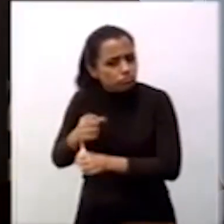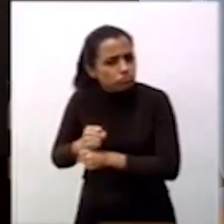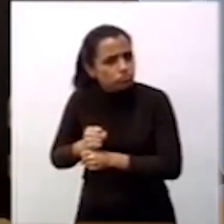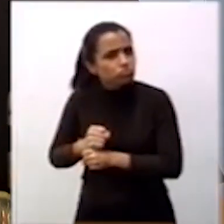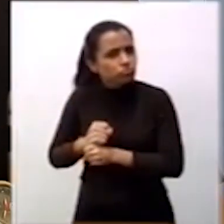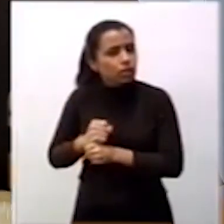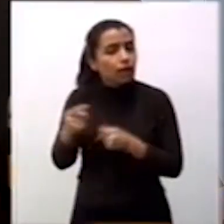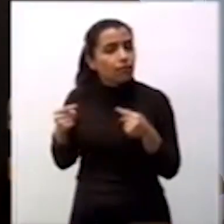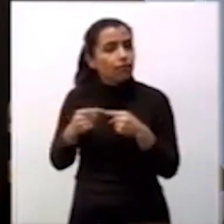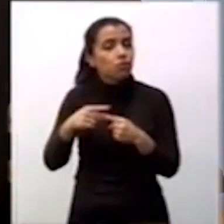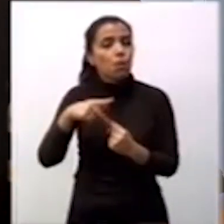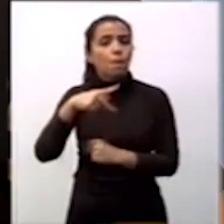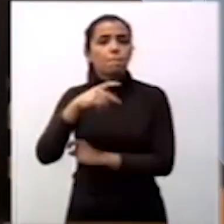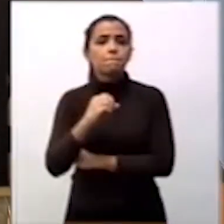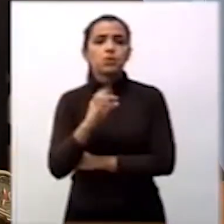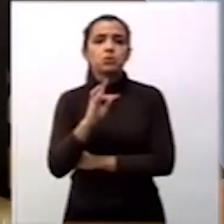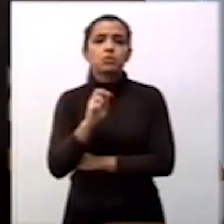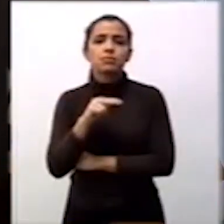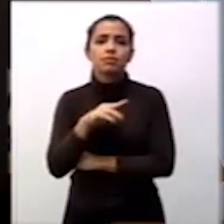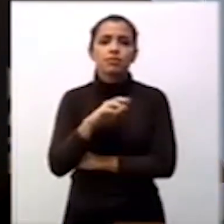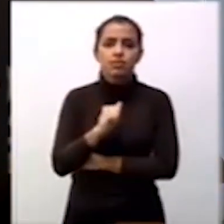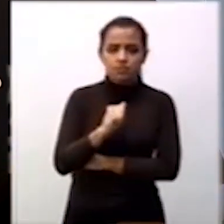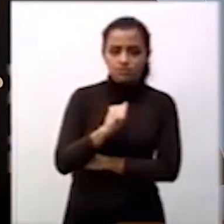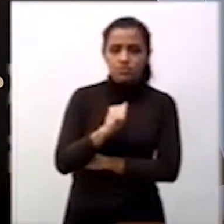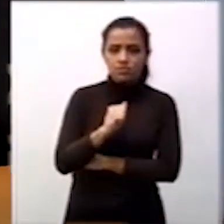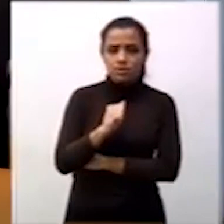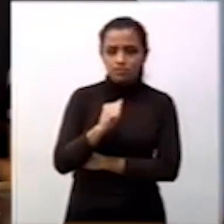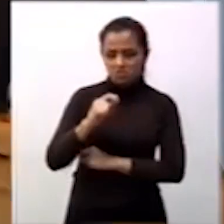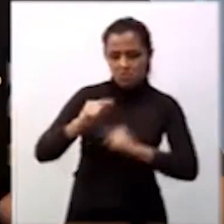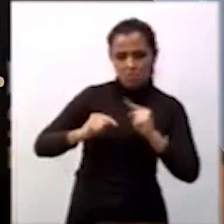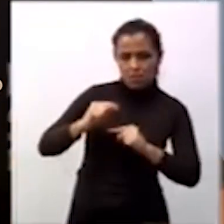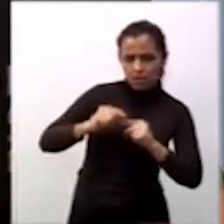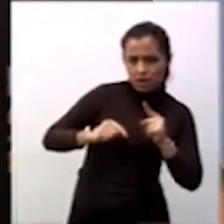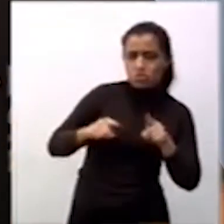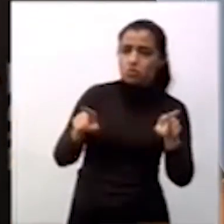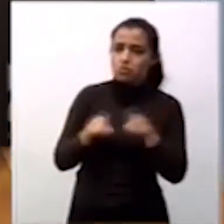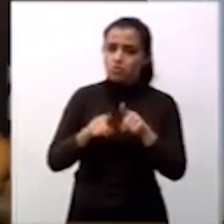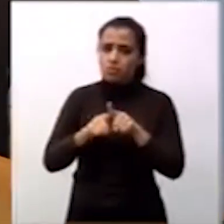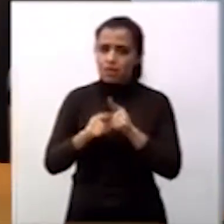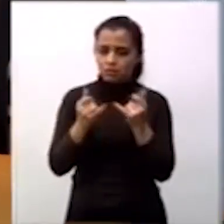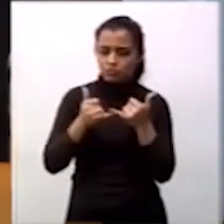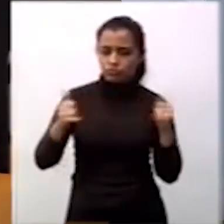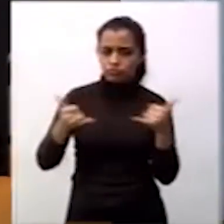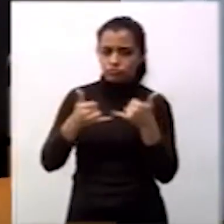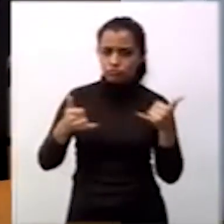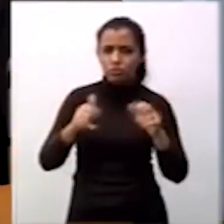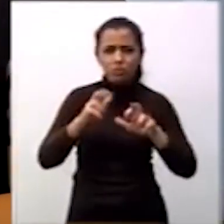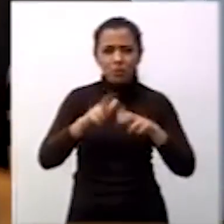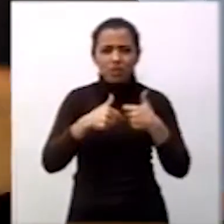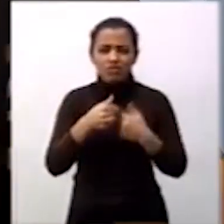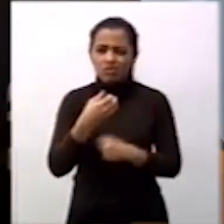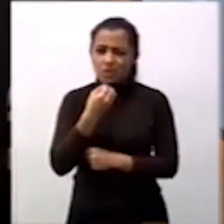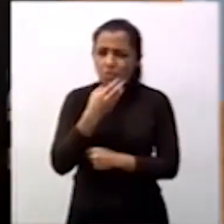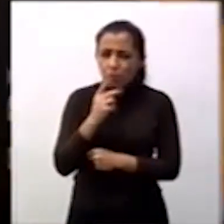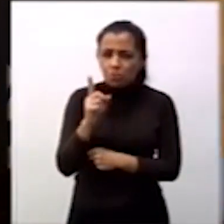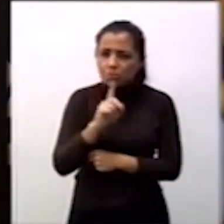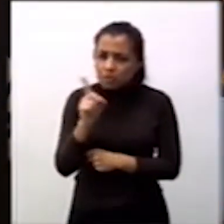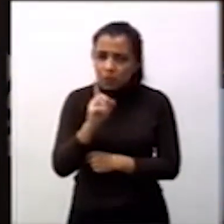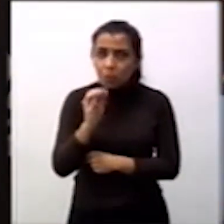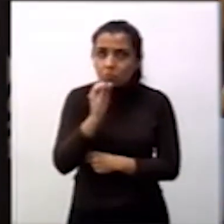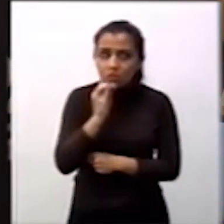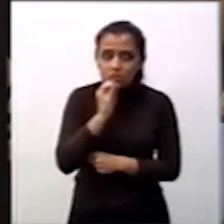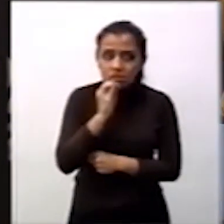do aparelho, com a DDP do local, com as correntes envolvidas. É por isso também que não é recomendado se colocar, por